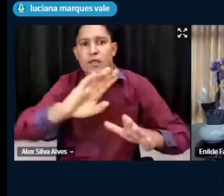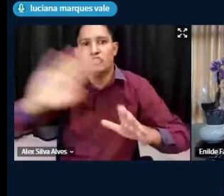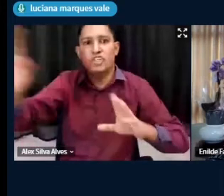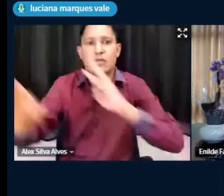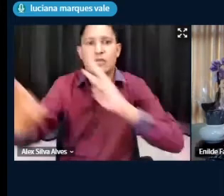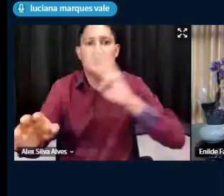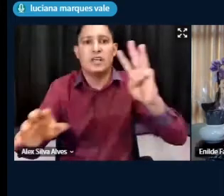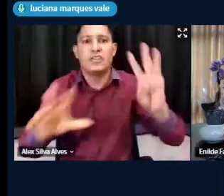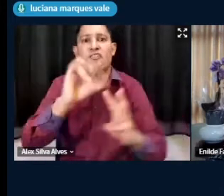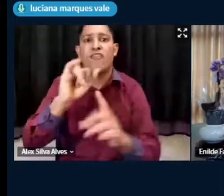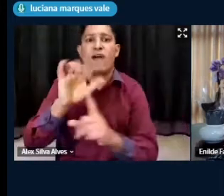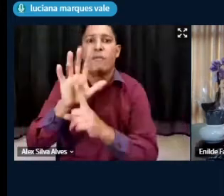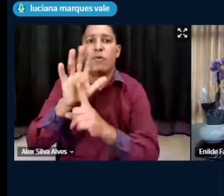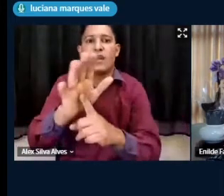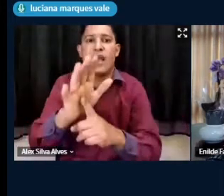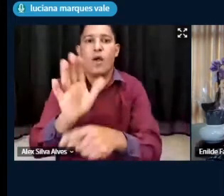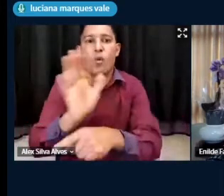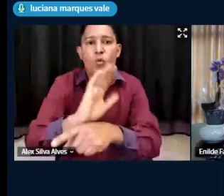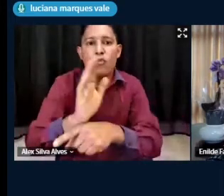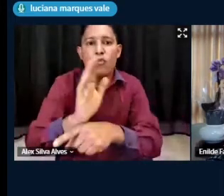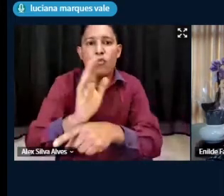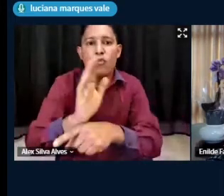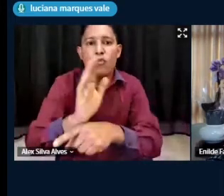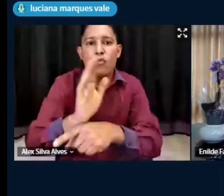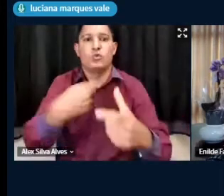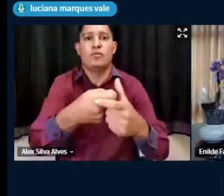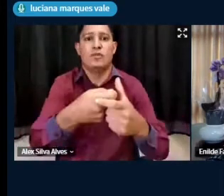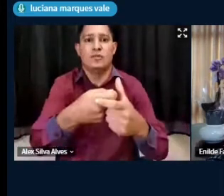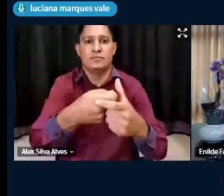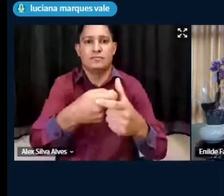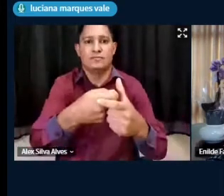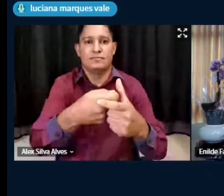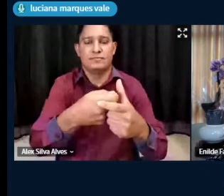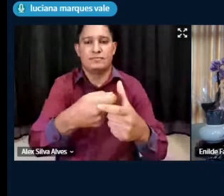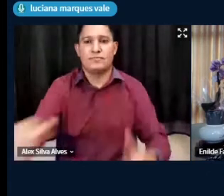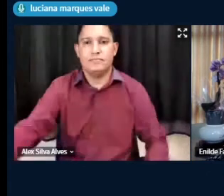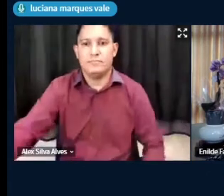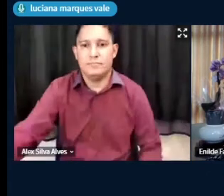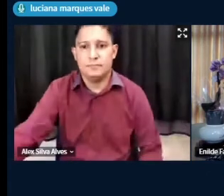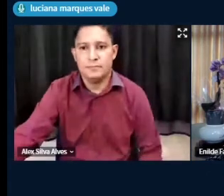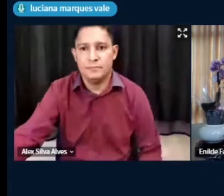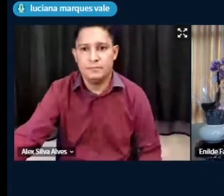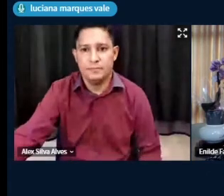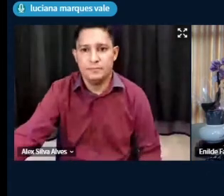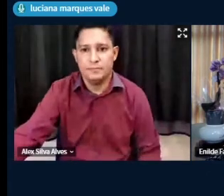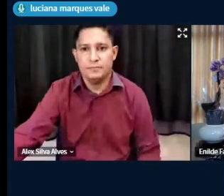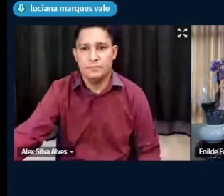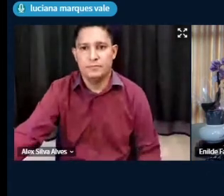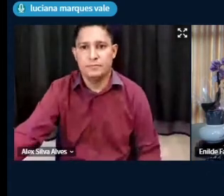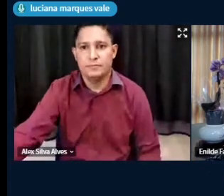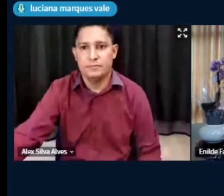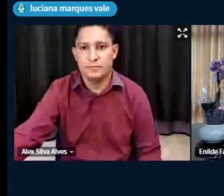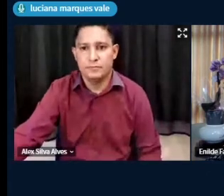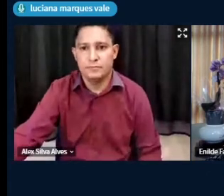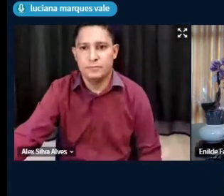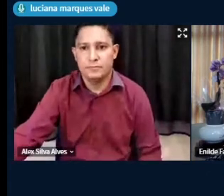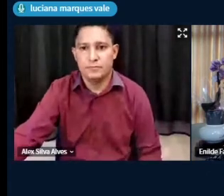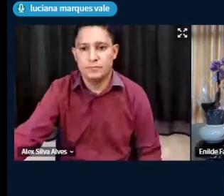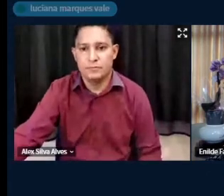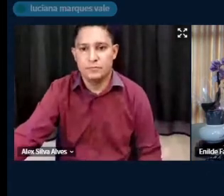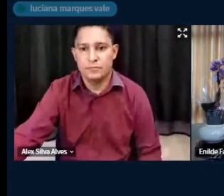Code, novamente, ele leva direto ao site e apresenta o vídeo referente ao sinal termo